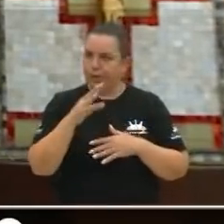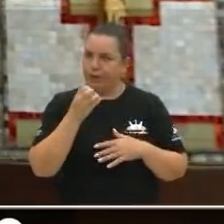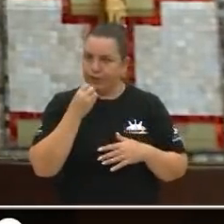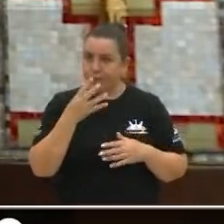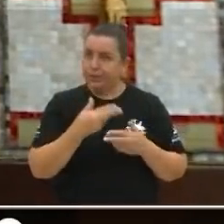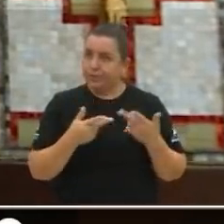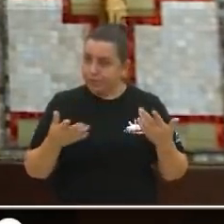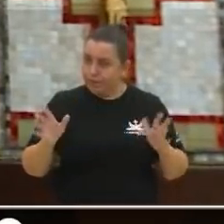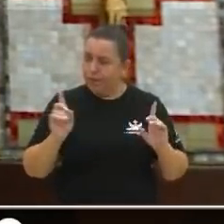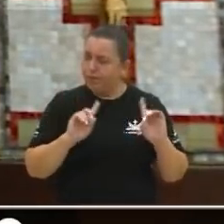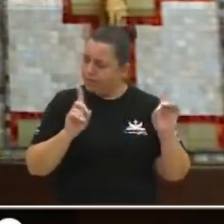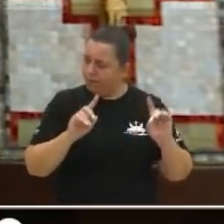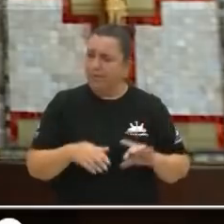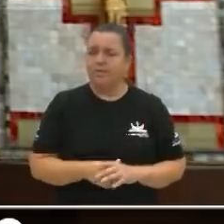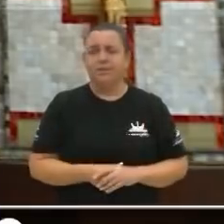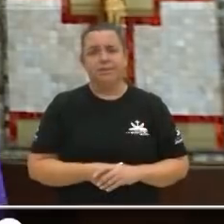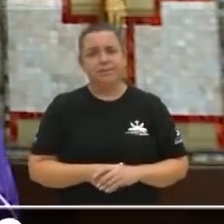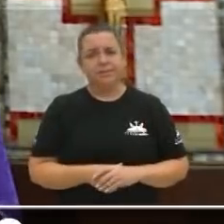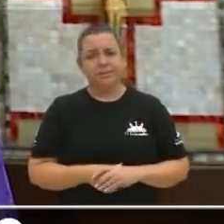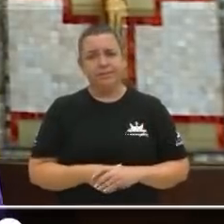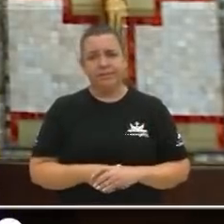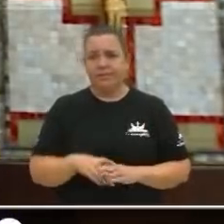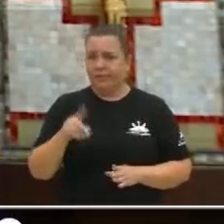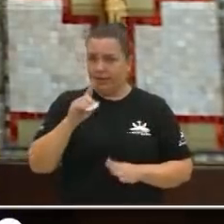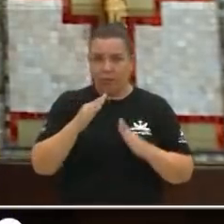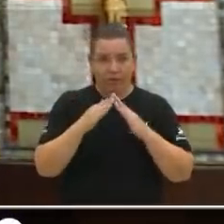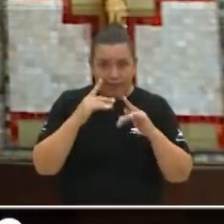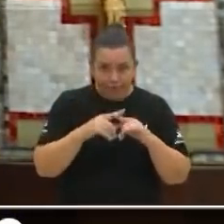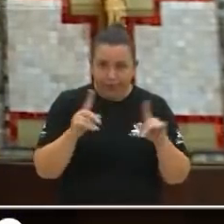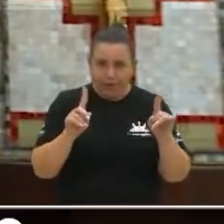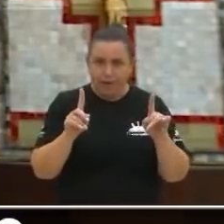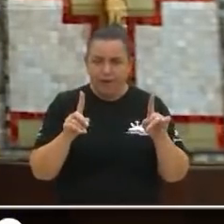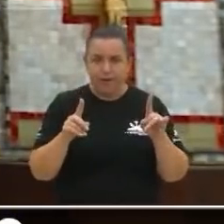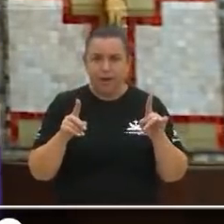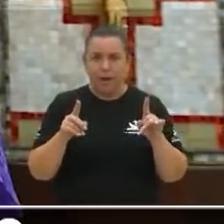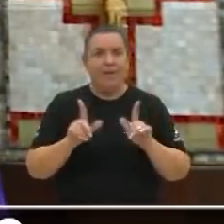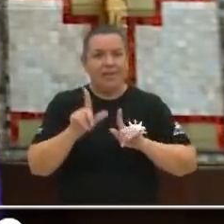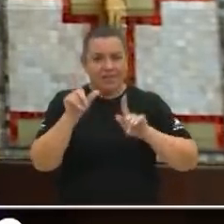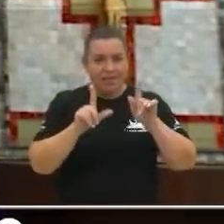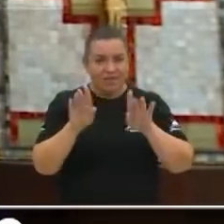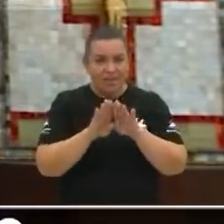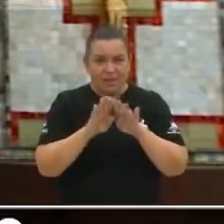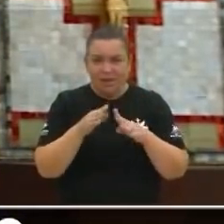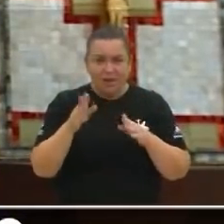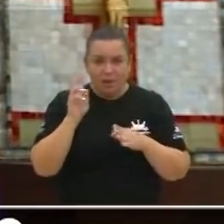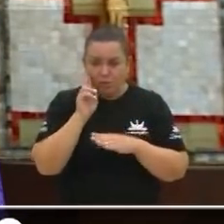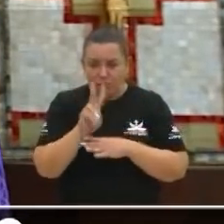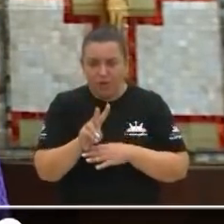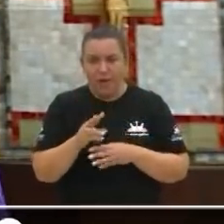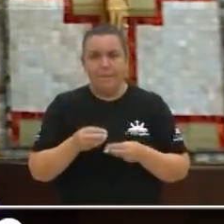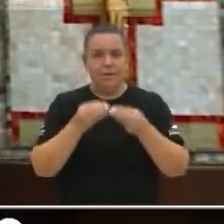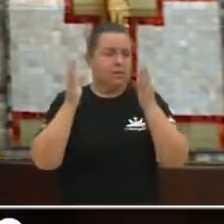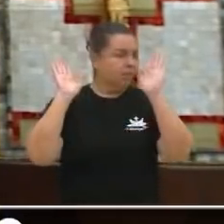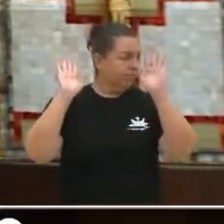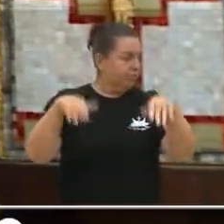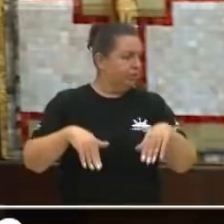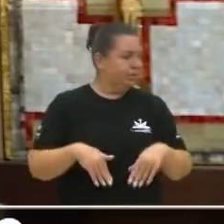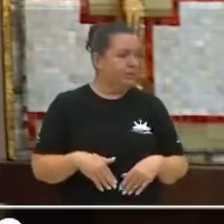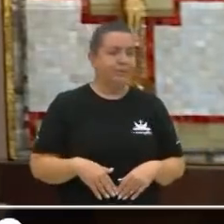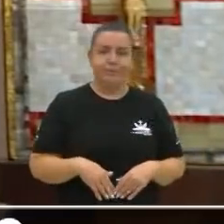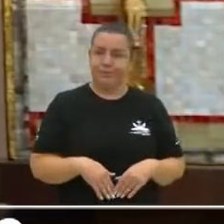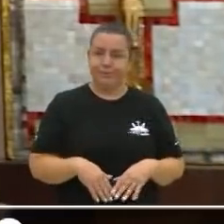meu filho e já não vai para igreja nem pela televisão pelo rádio valei-me